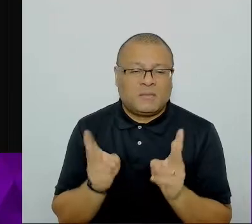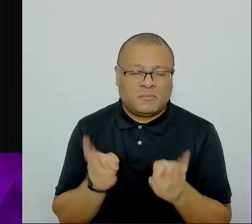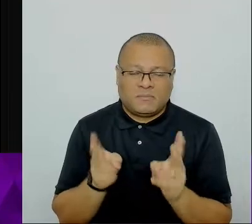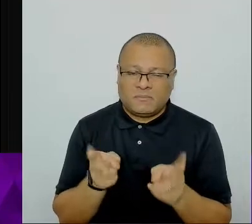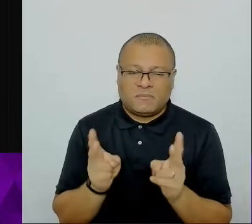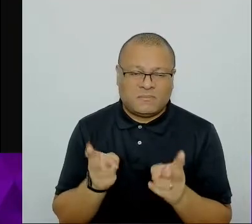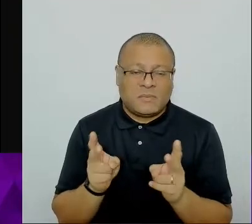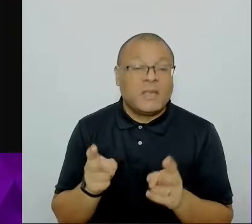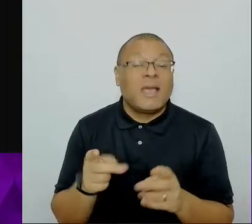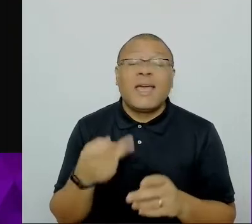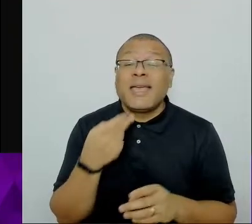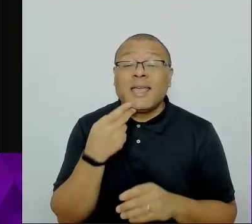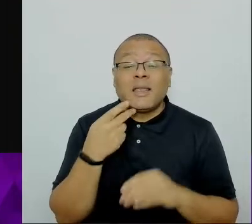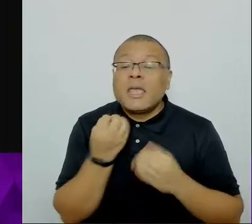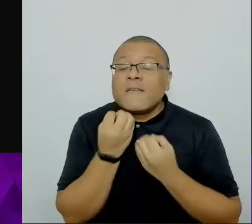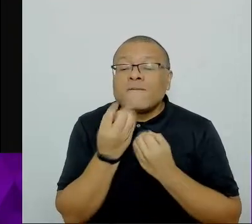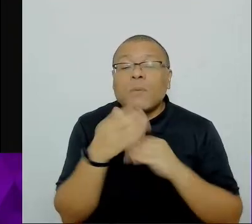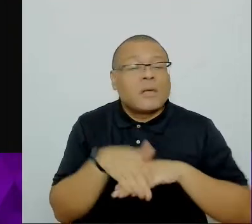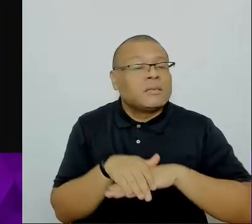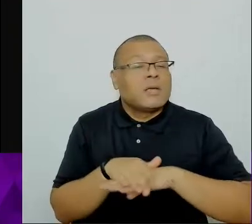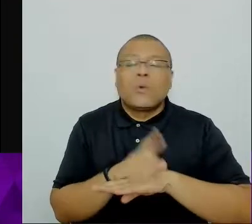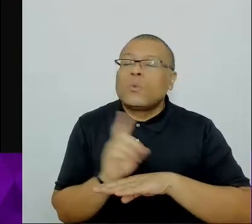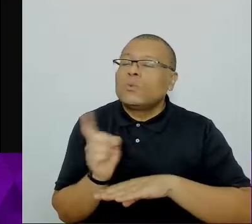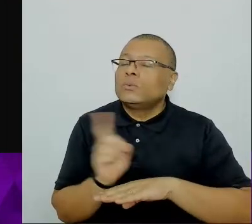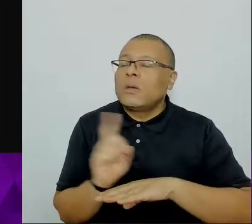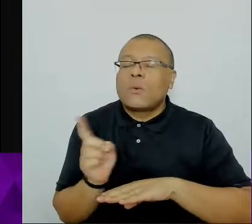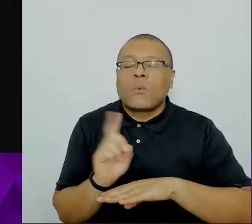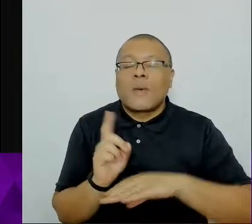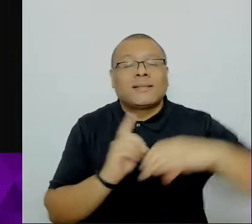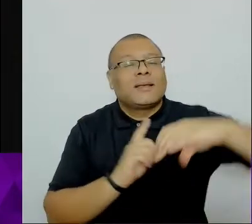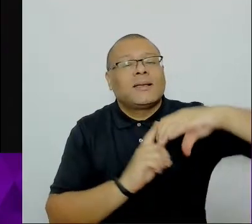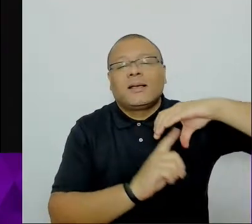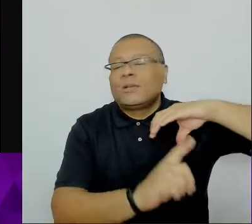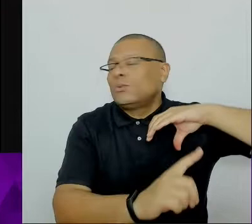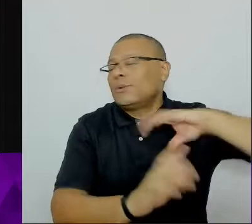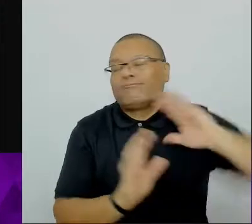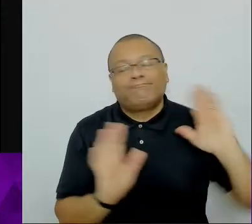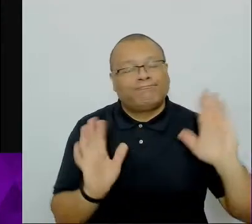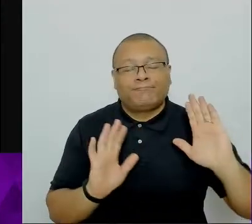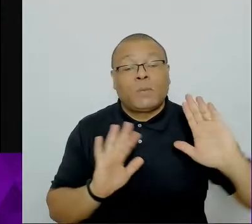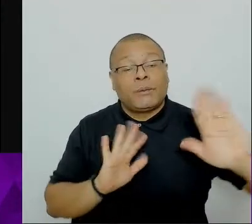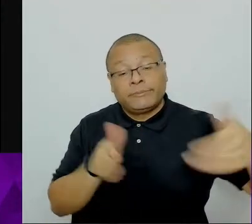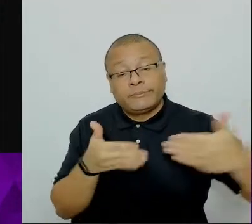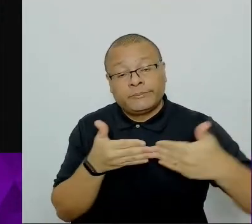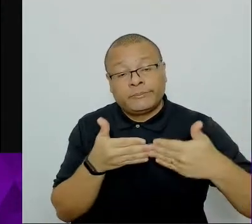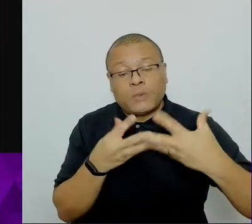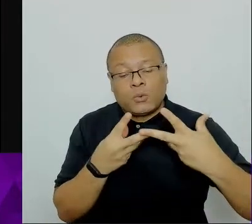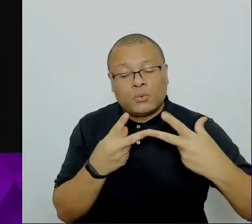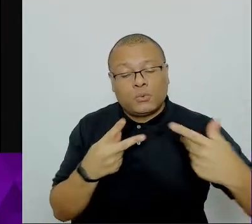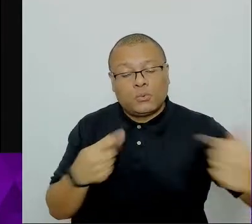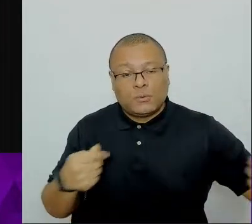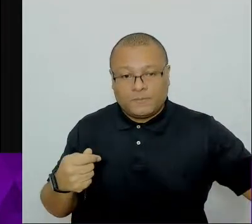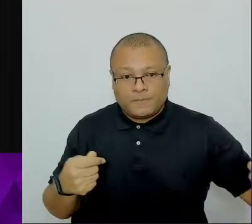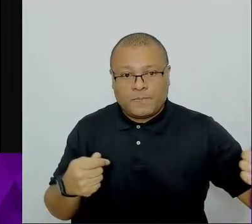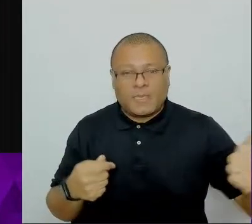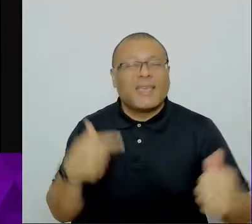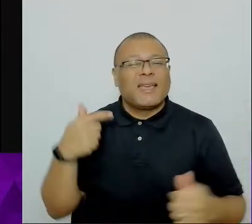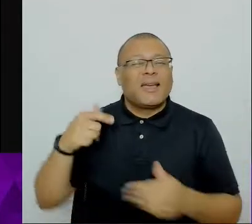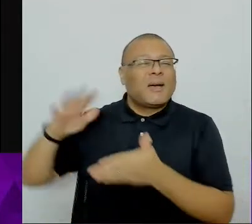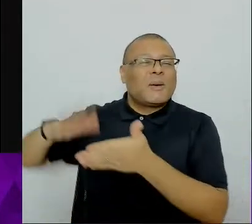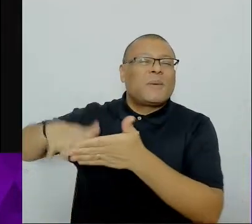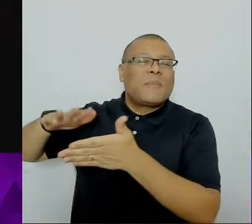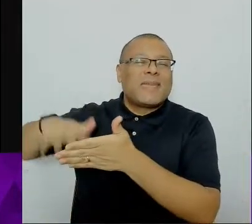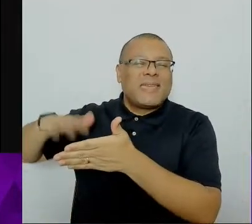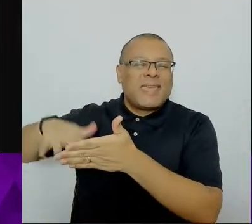servidor, ele não guarda informações sobre o cliente. Então, lembra, quando a gente trabalha com outro tipo de back-end, outro